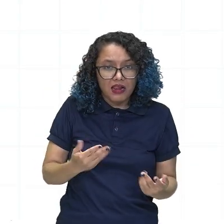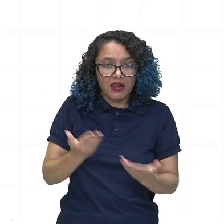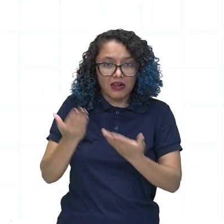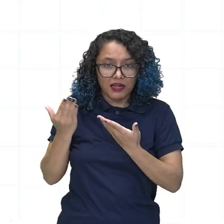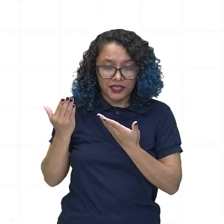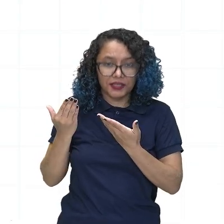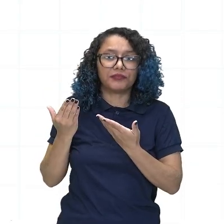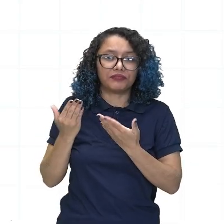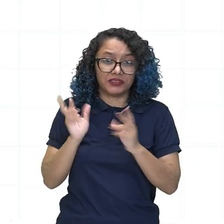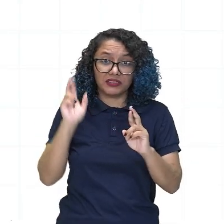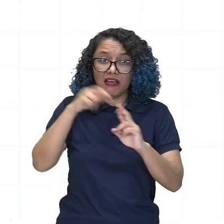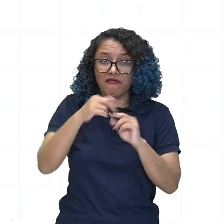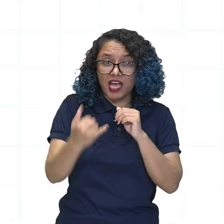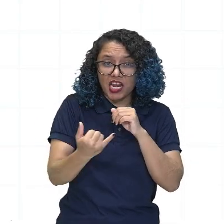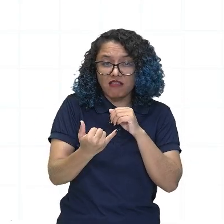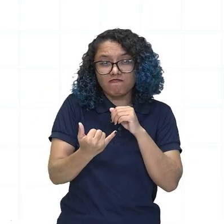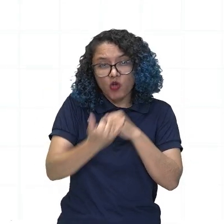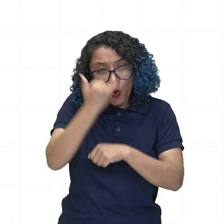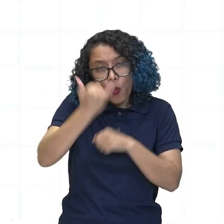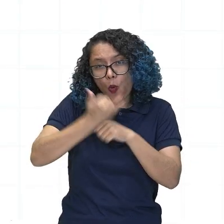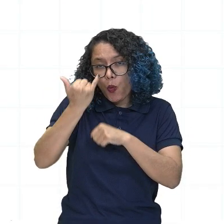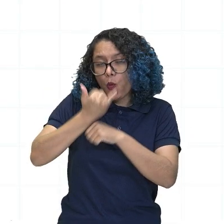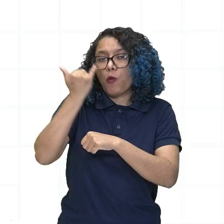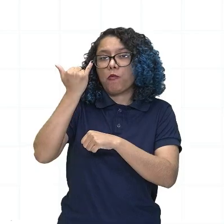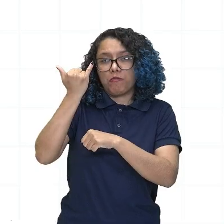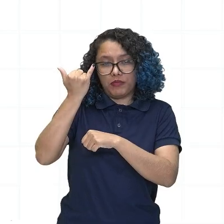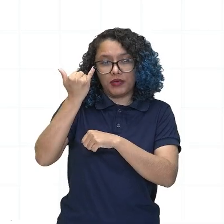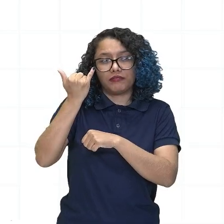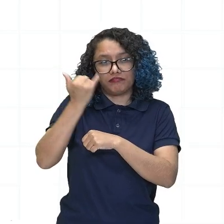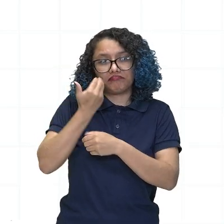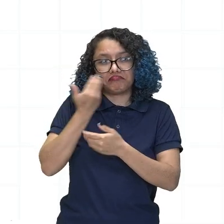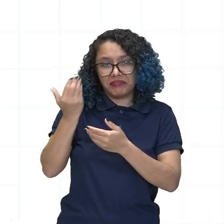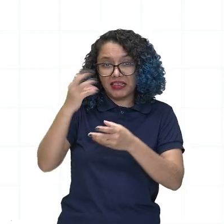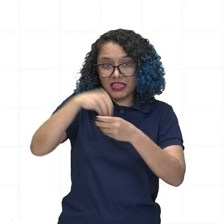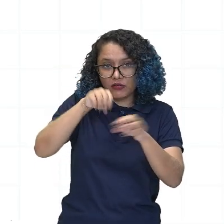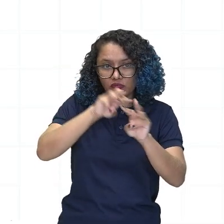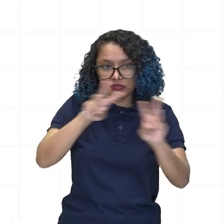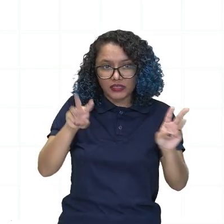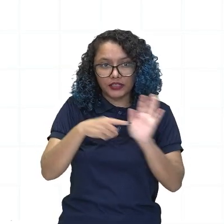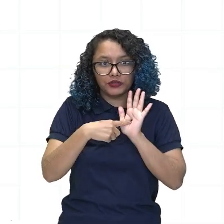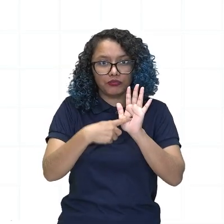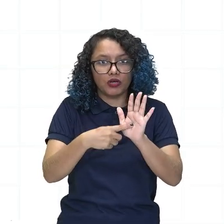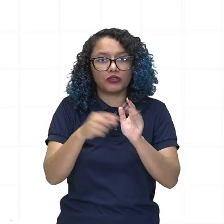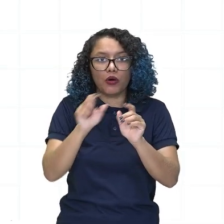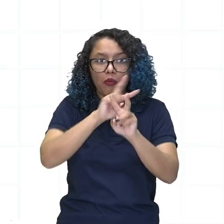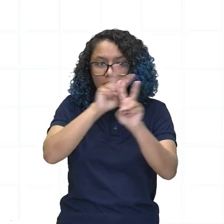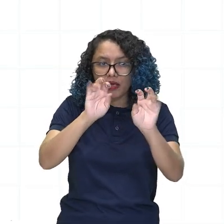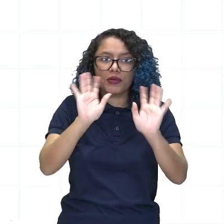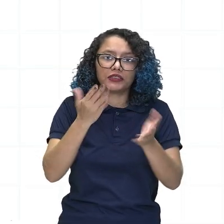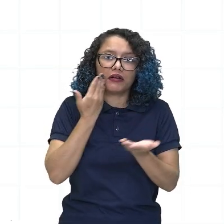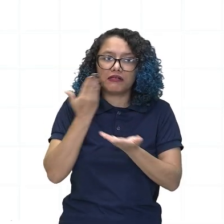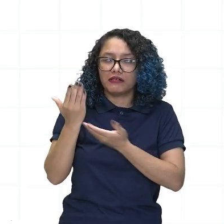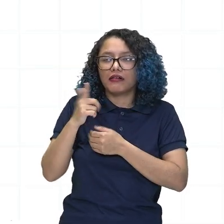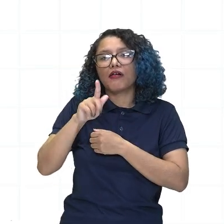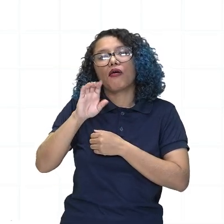exatamente a golpes, a fraudes, ou seja, a própria página aqui, ela já tem esse título, olha só,